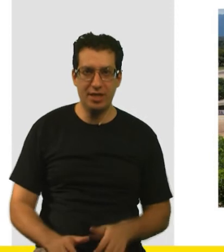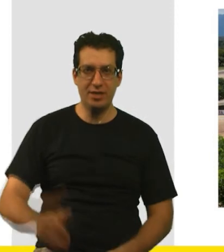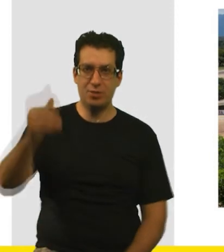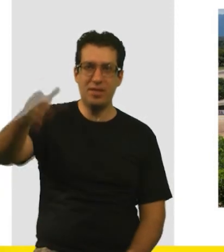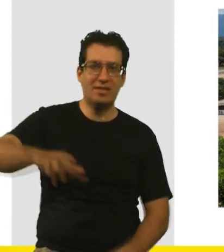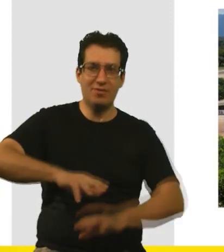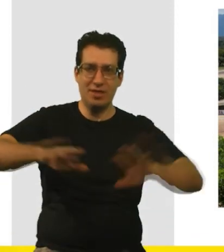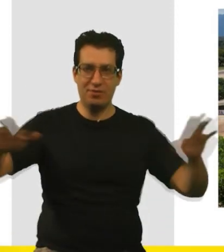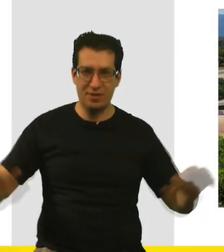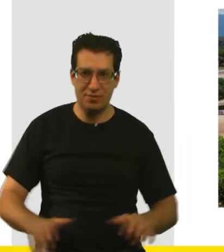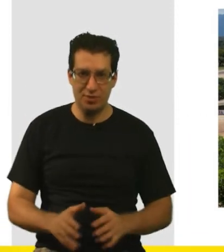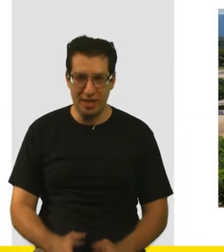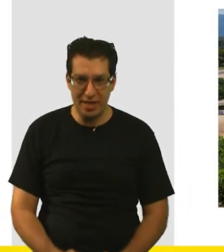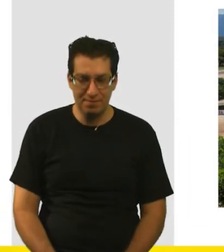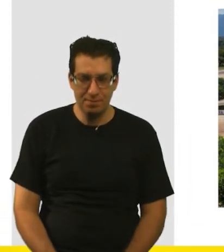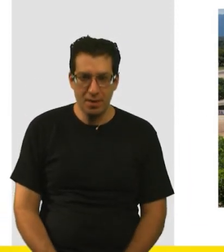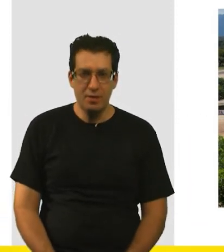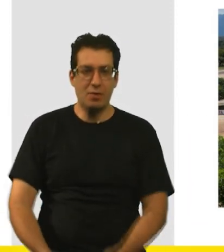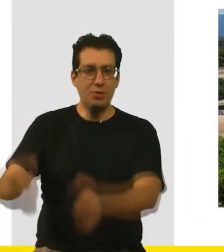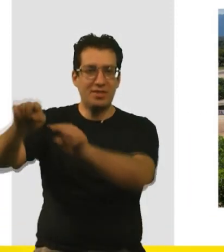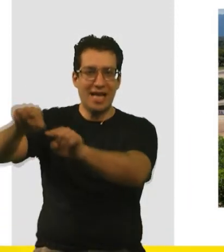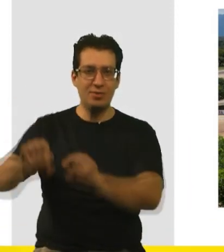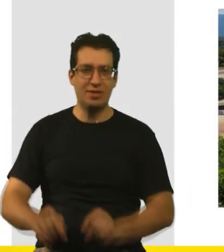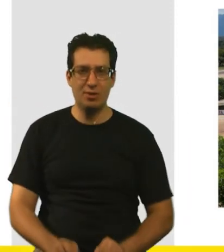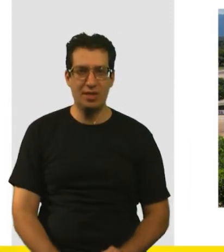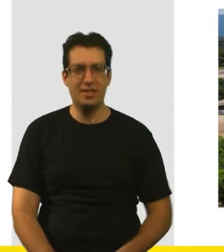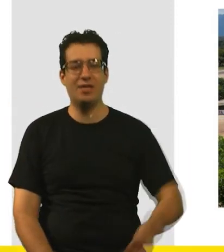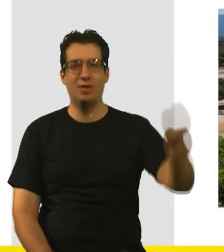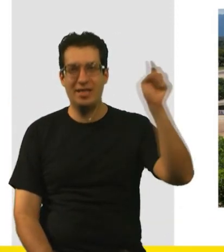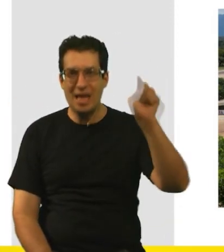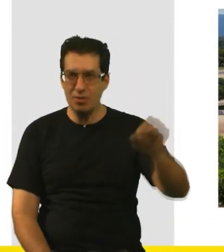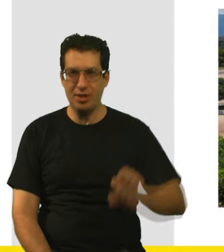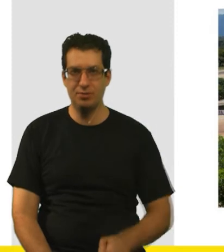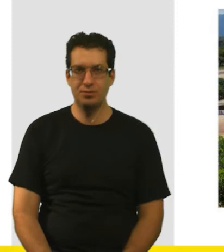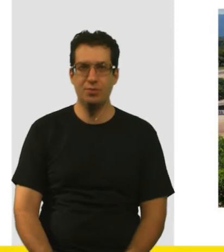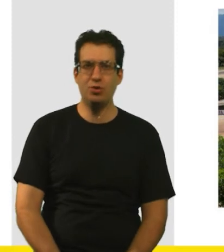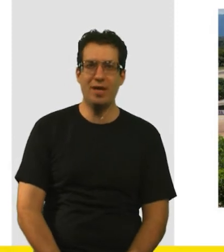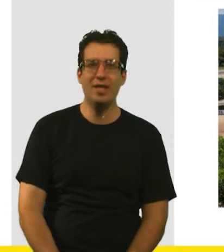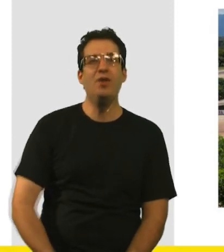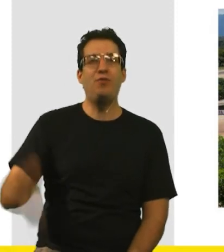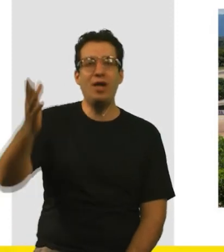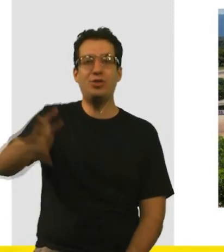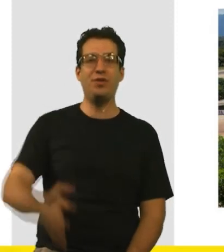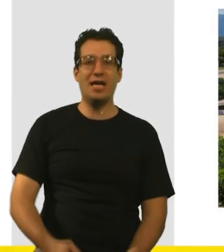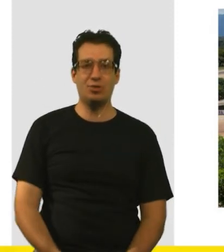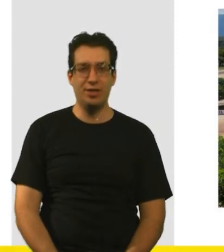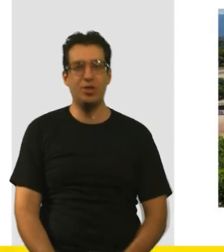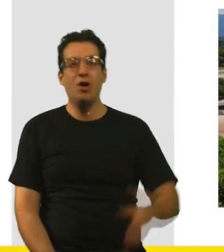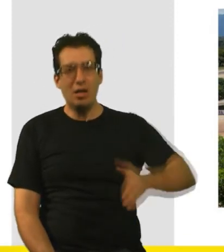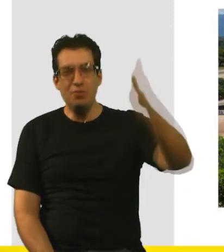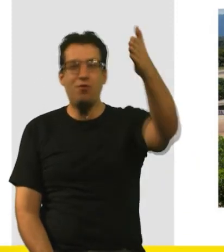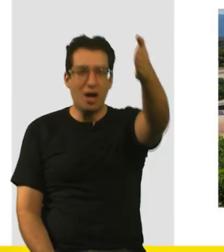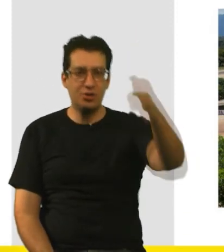nome de ninguém, indispensável à defesa da fronteira, não é do estado em que está localizado, é da União. Muito bem,